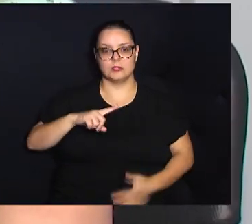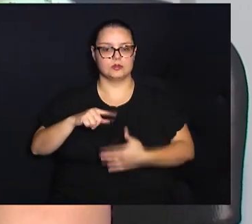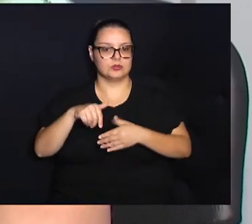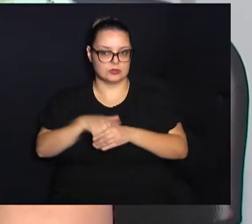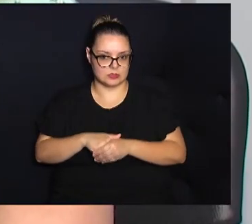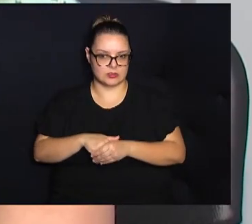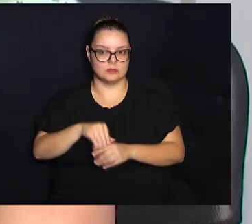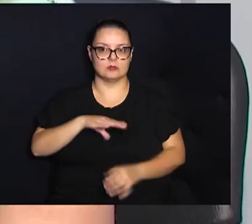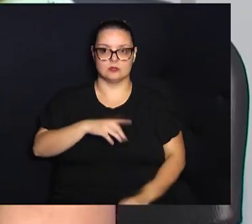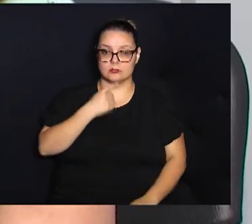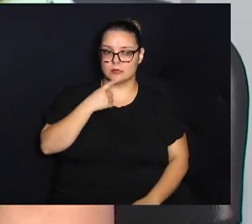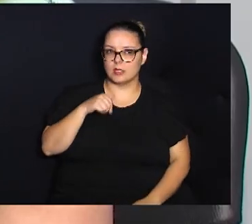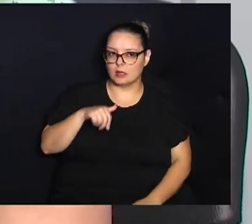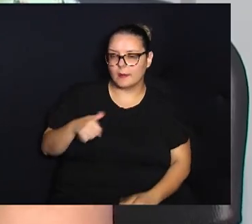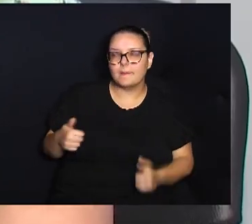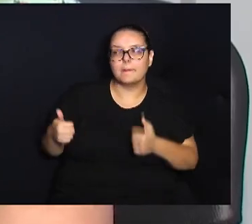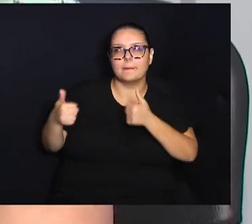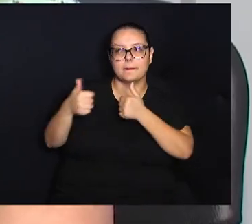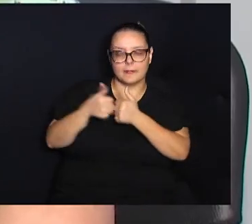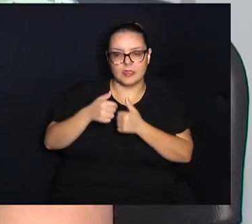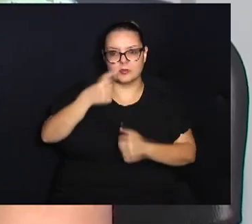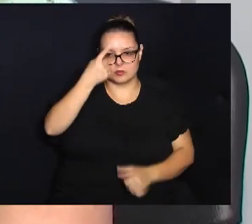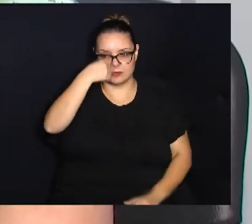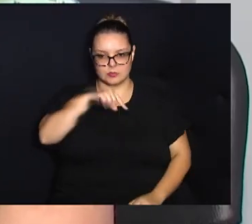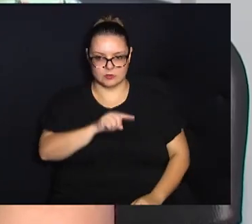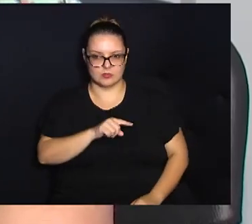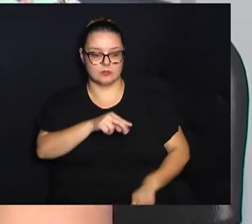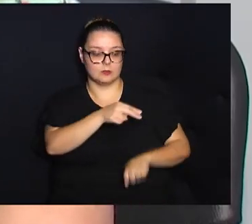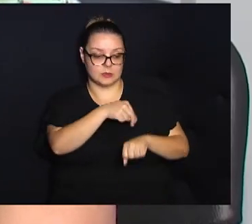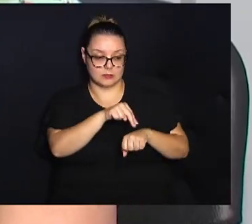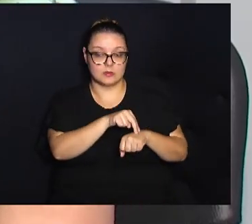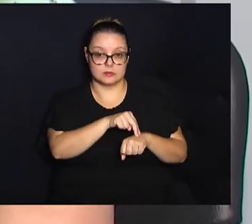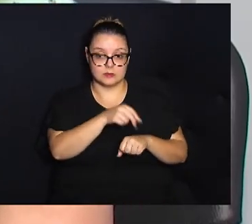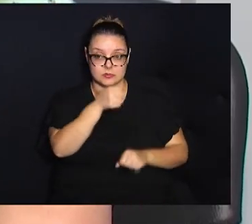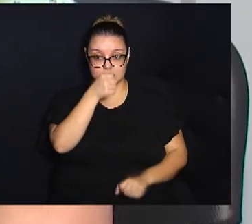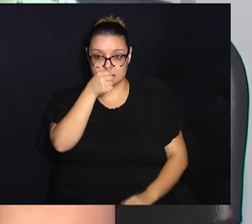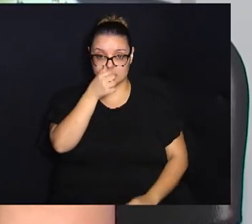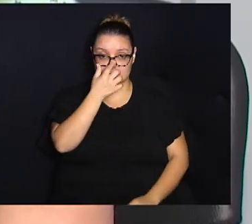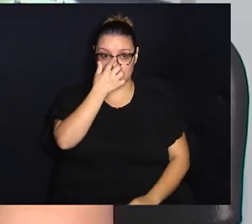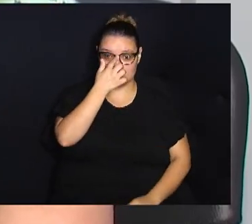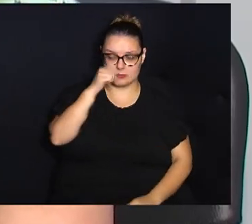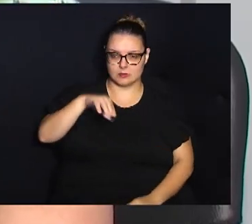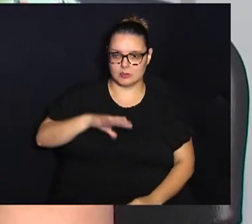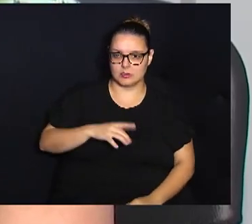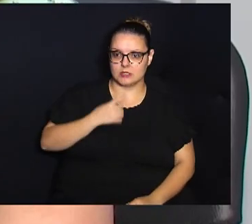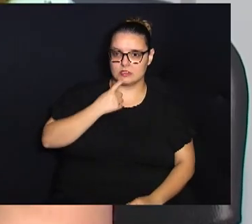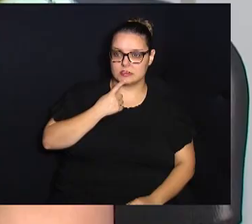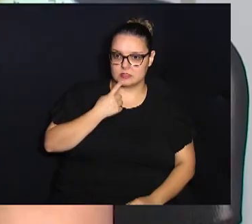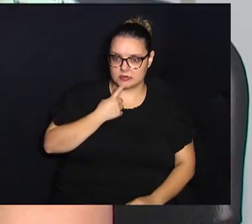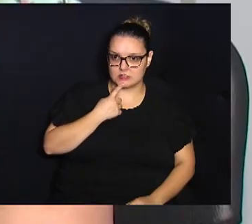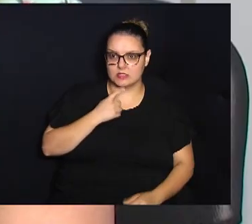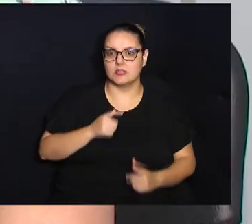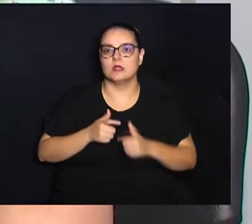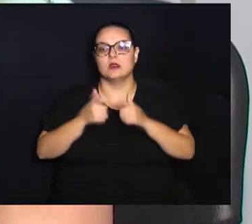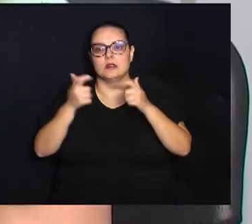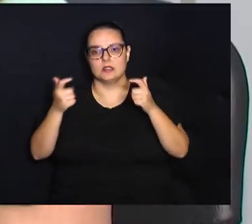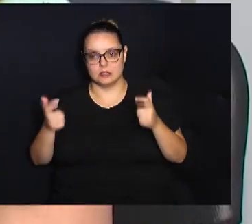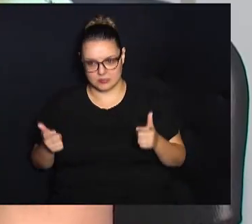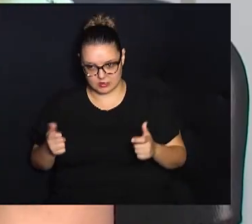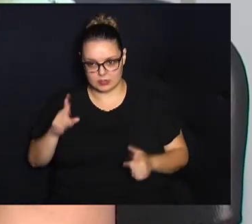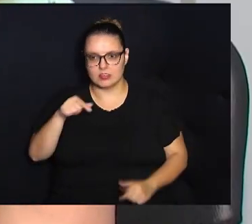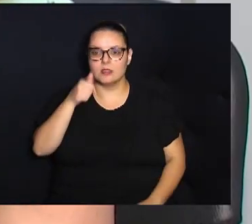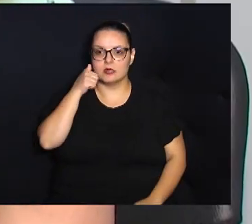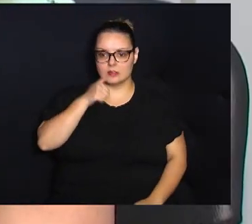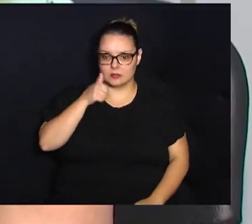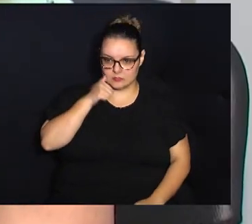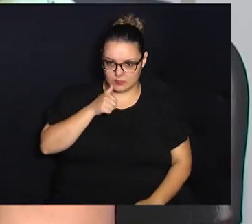bastante próximo do perfil do eleitorado nacional. Então, aqui no município de Campinas, a maioria são